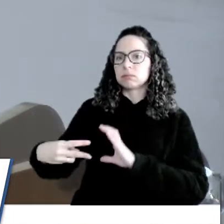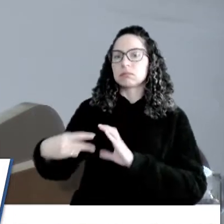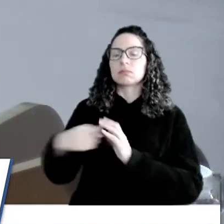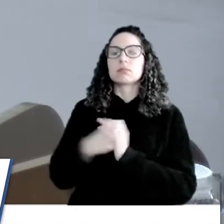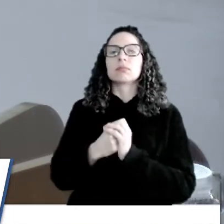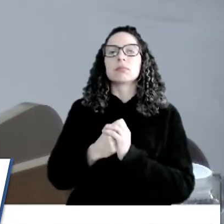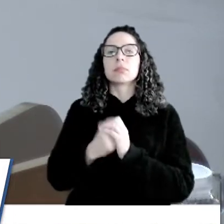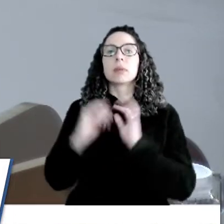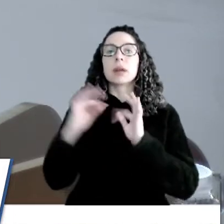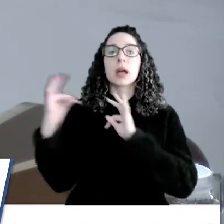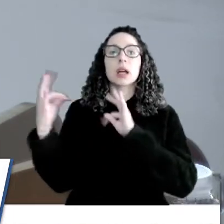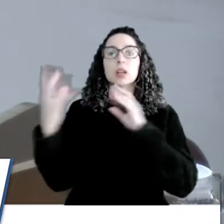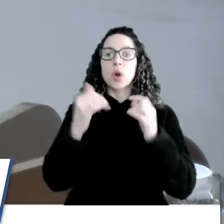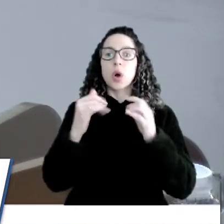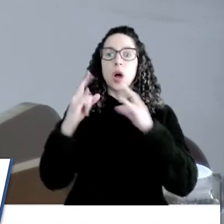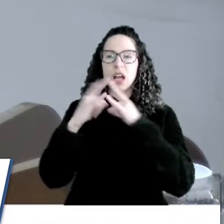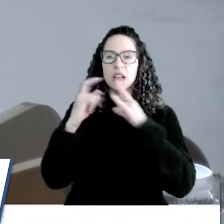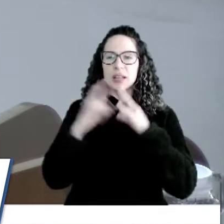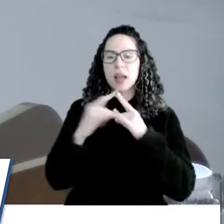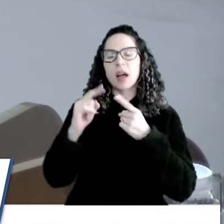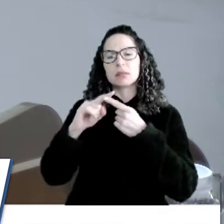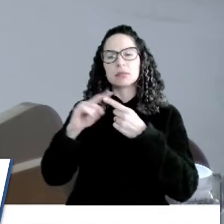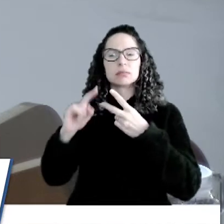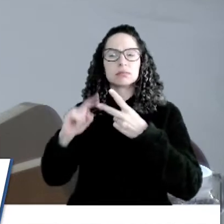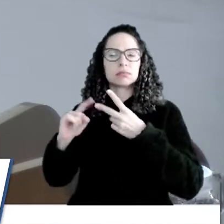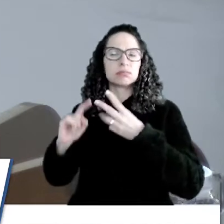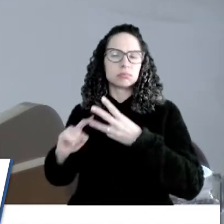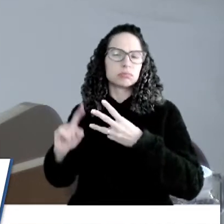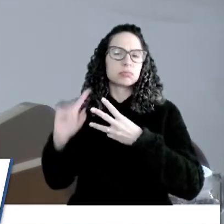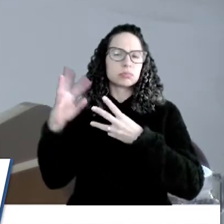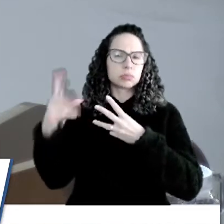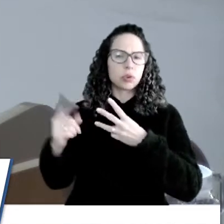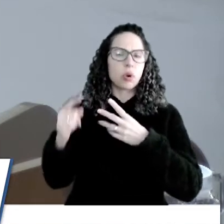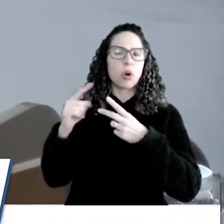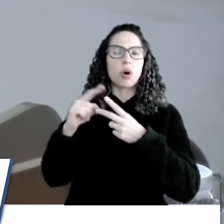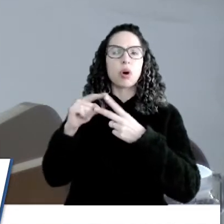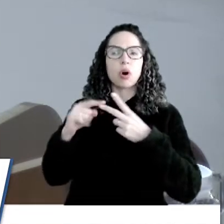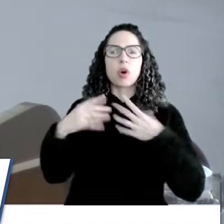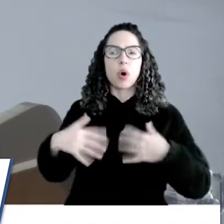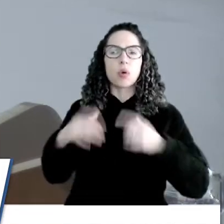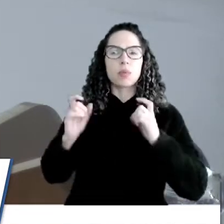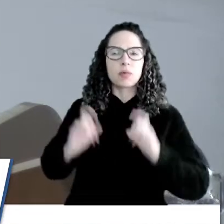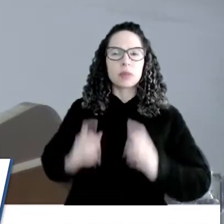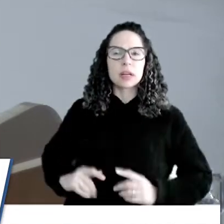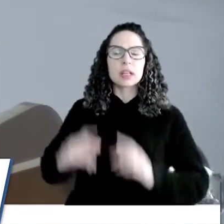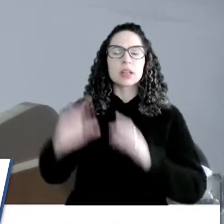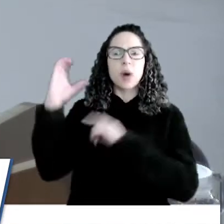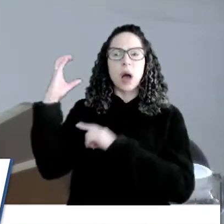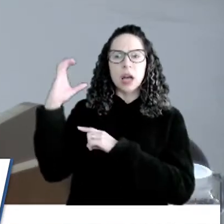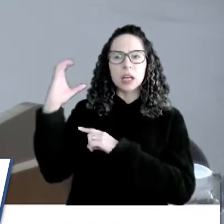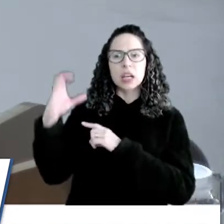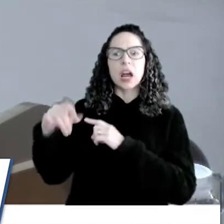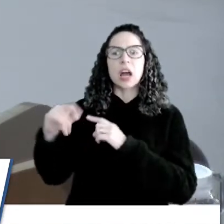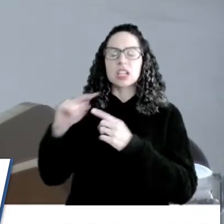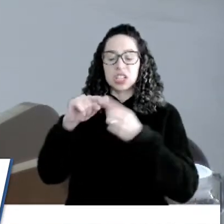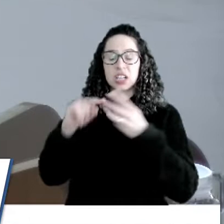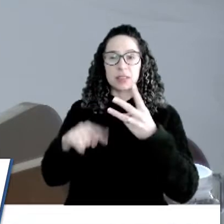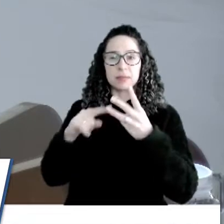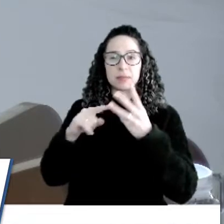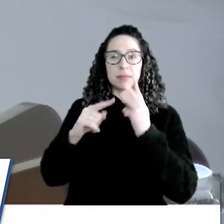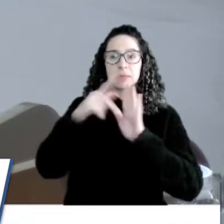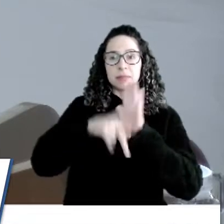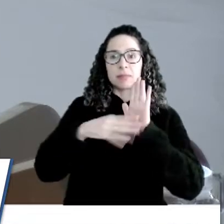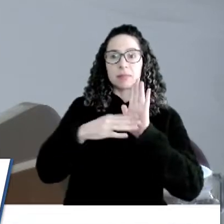que essas entidades, tanto Euridice Parçanufo como a Associação Deficiente Físico e a Creche Escola Estrela de Davi,